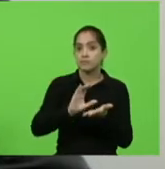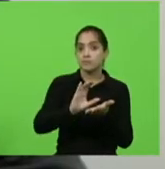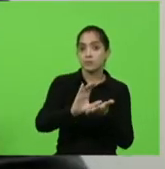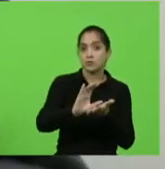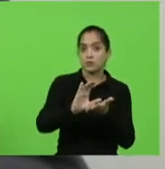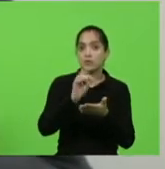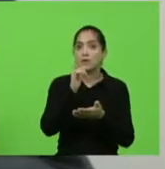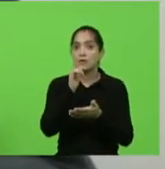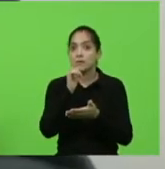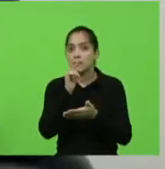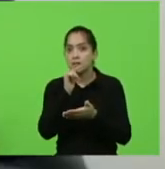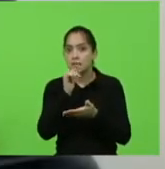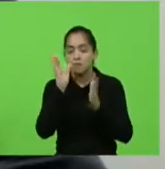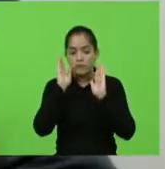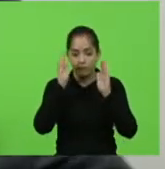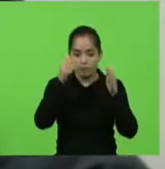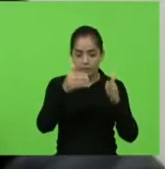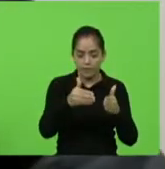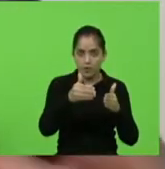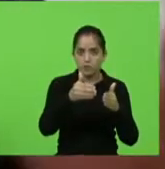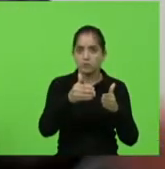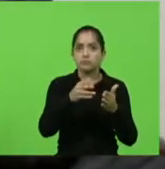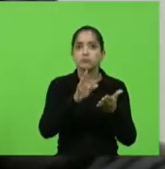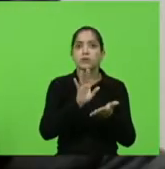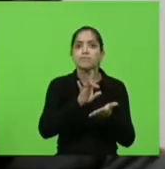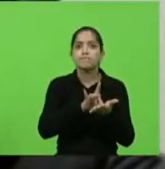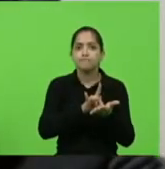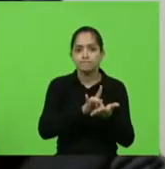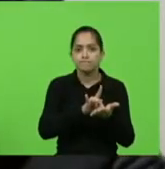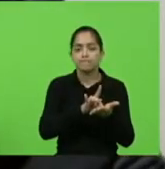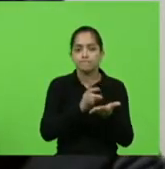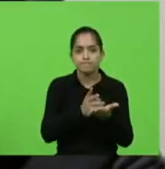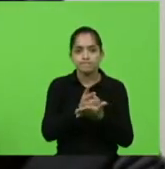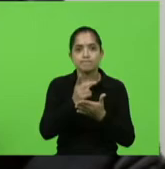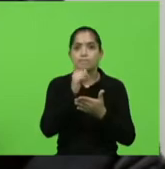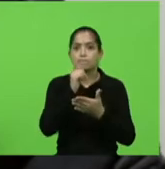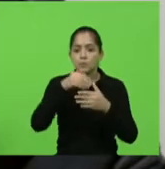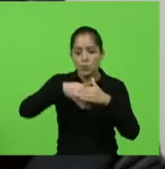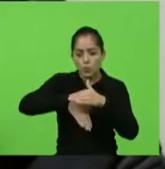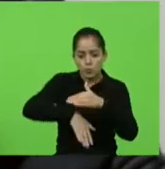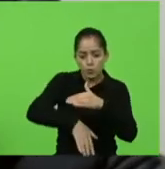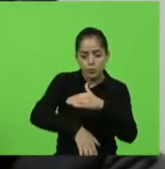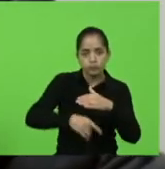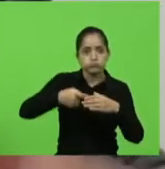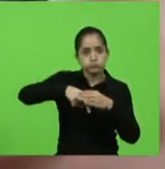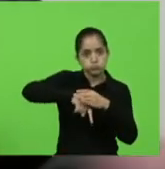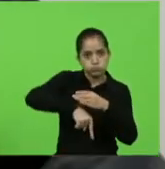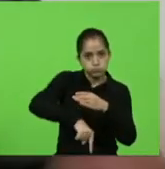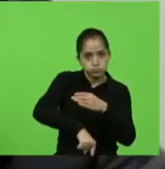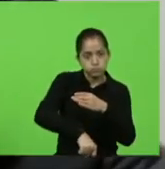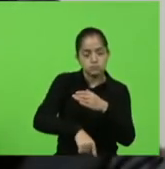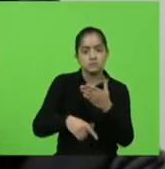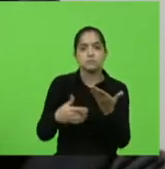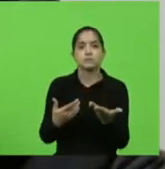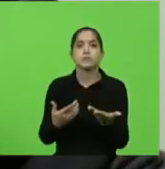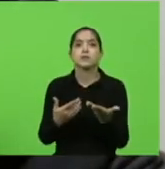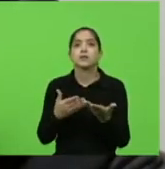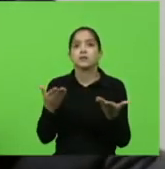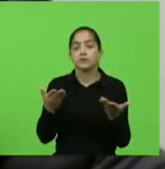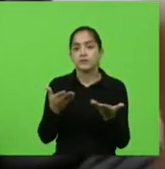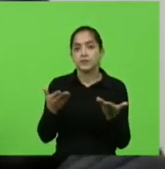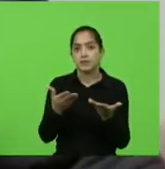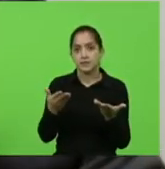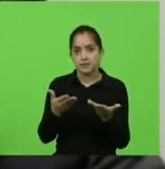através do Fórum Permanente das Águas Superficiais e do Aquífero Guarani. Então, fica aqui